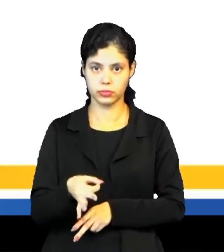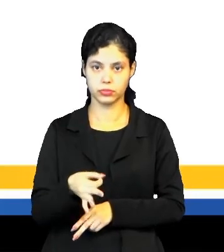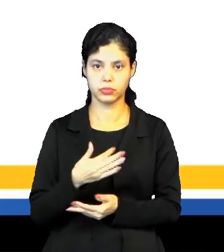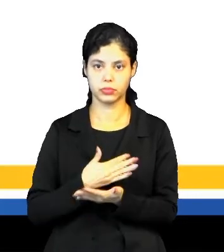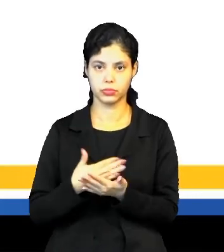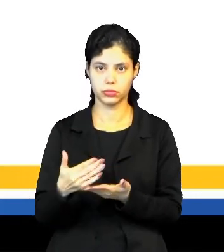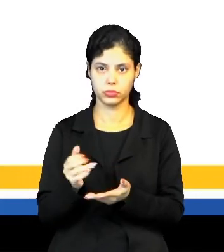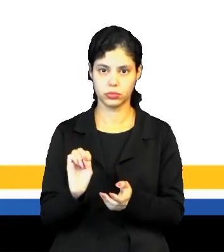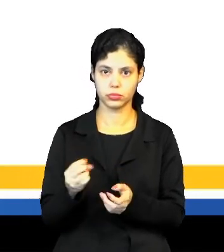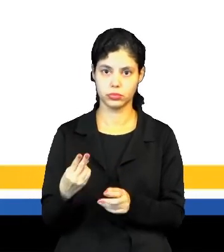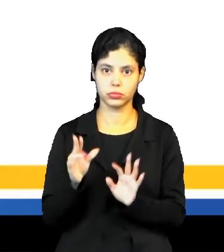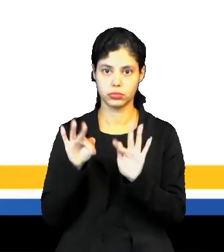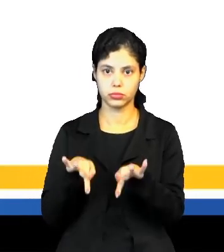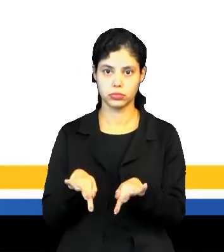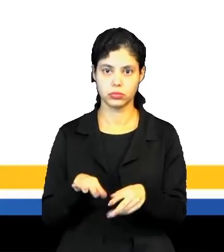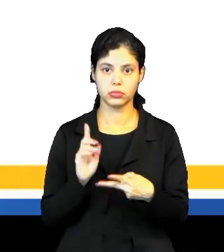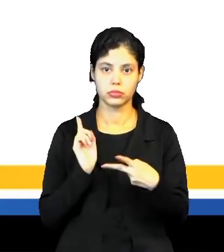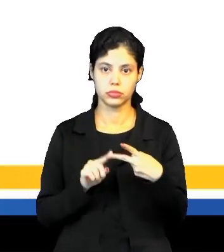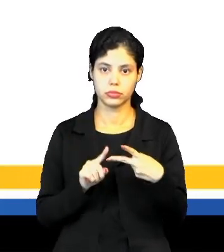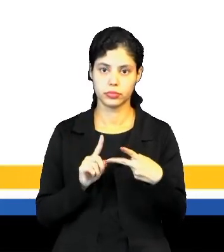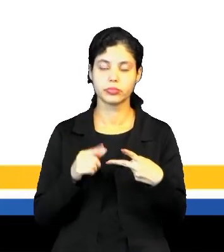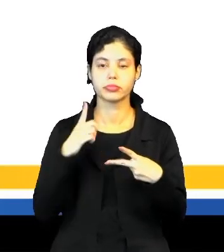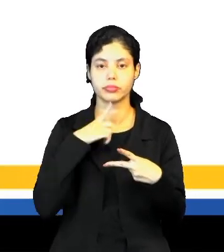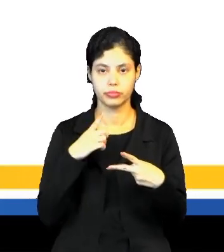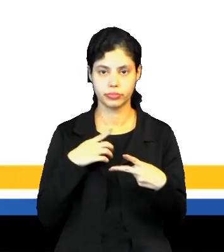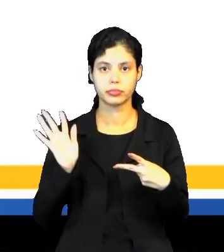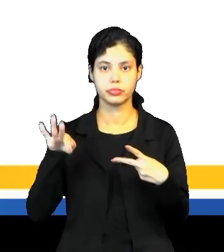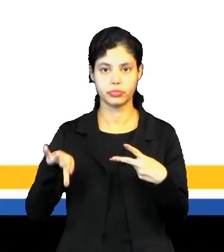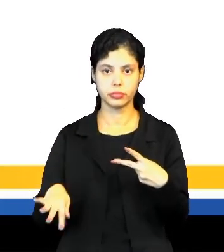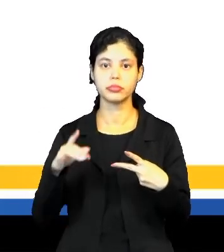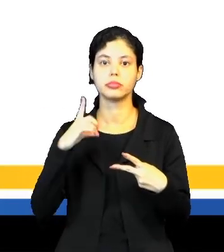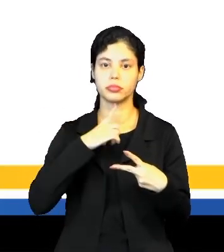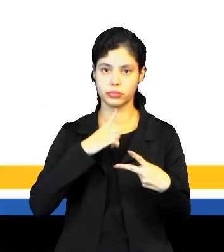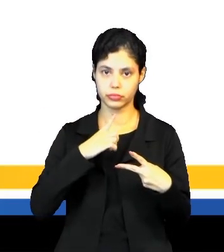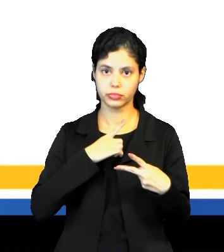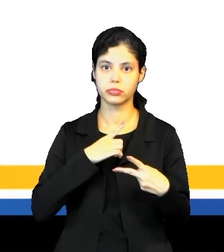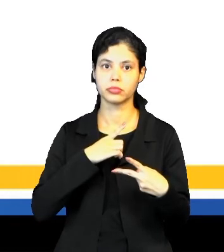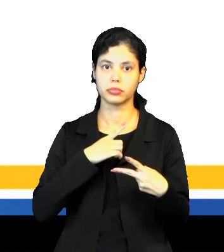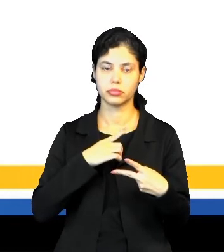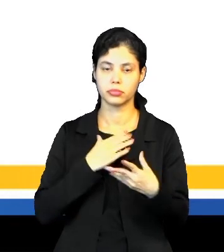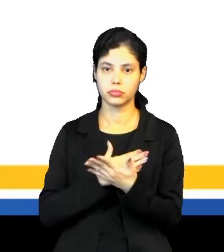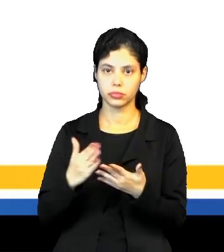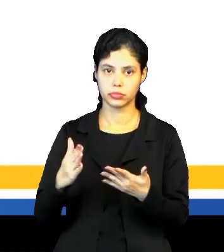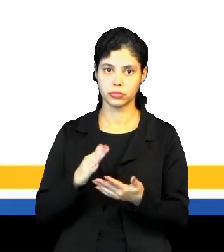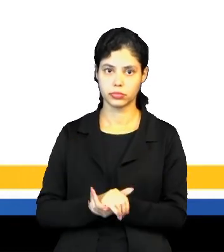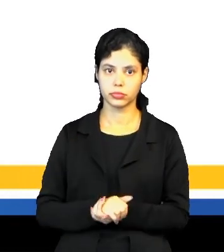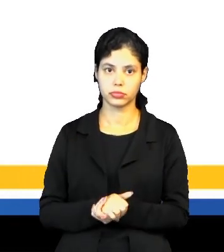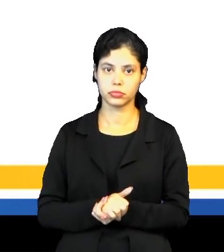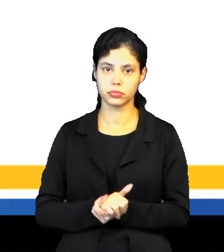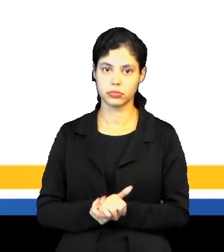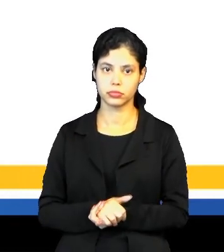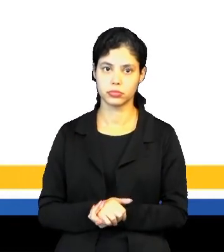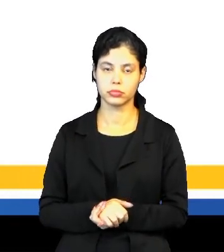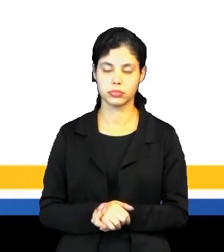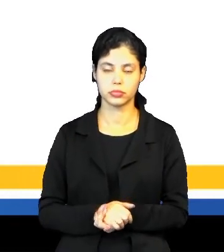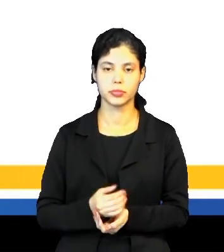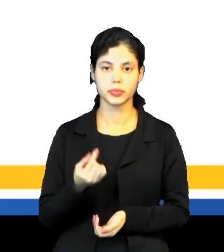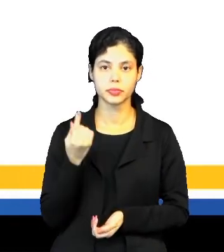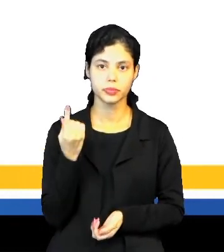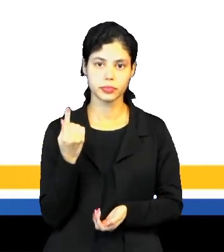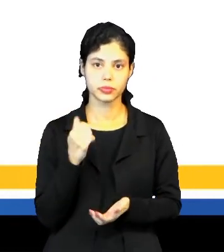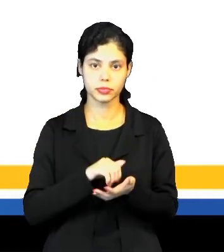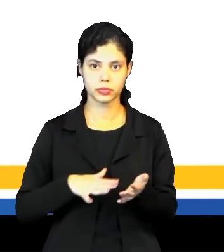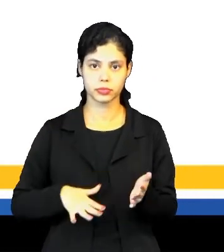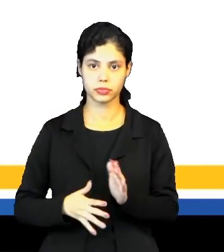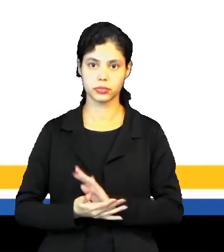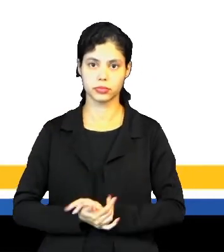para começar ou para terminar, enquanto o tempo cronológico ele é exato. Vamos então à questão do nosso